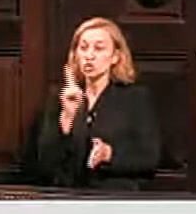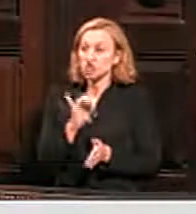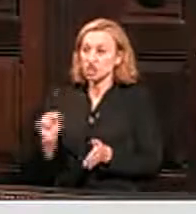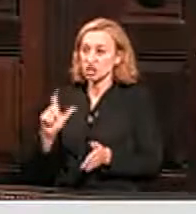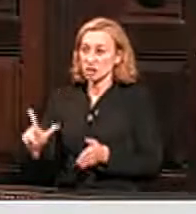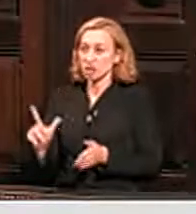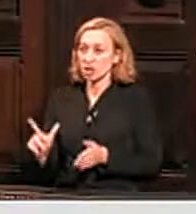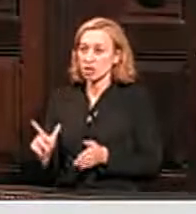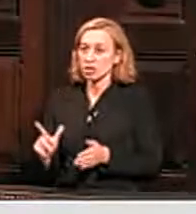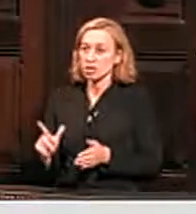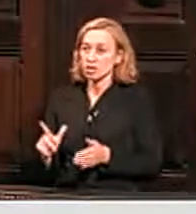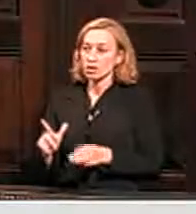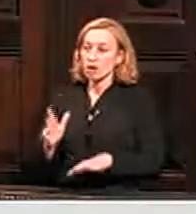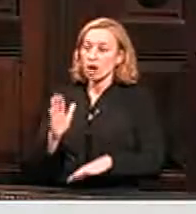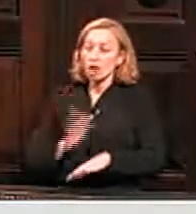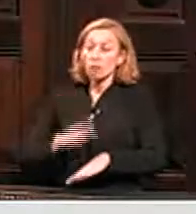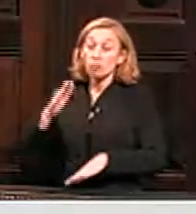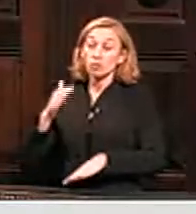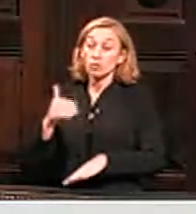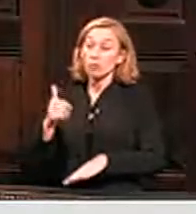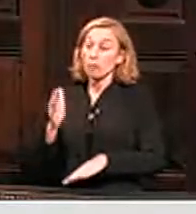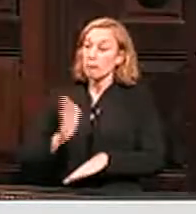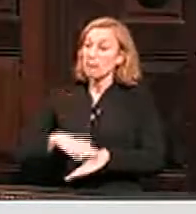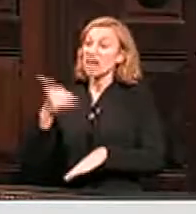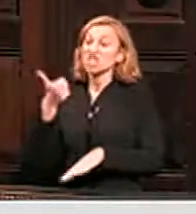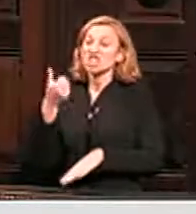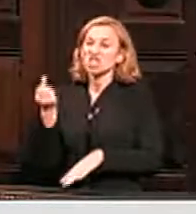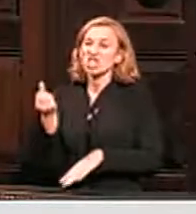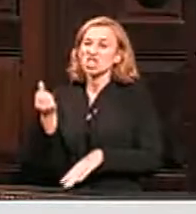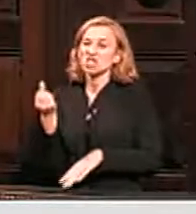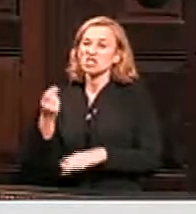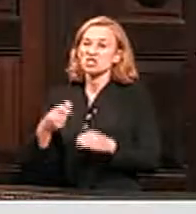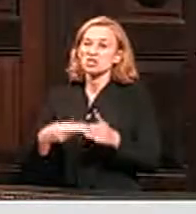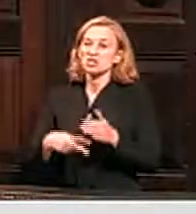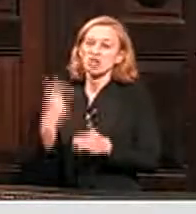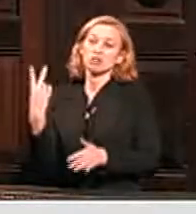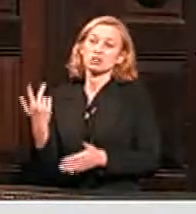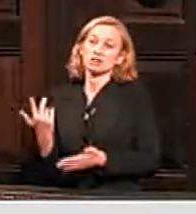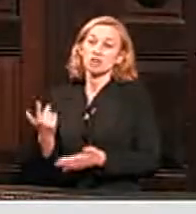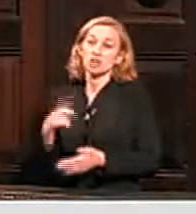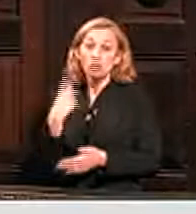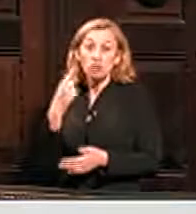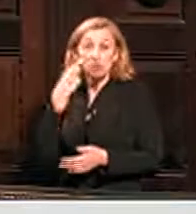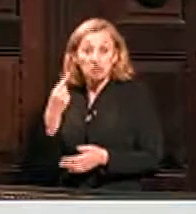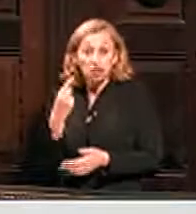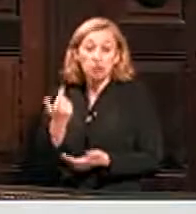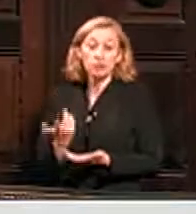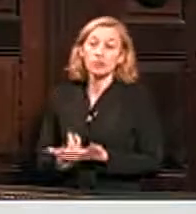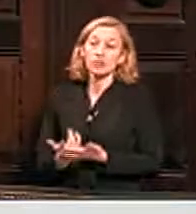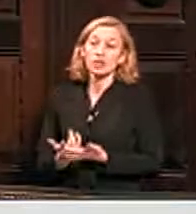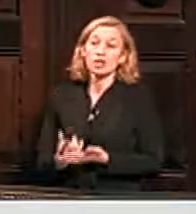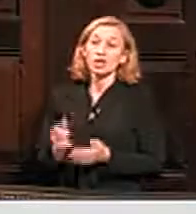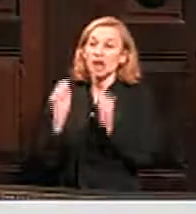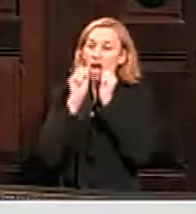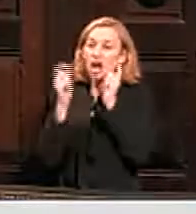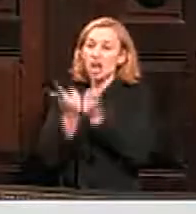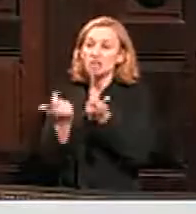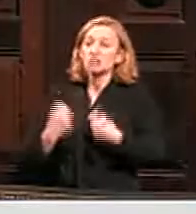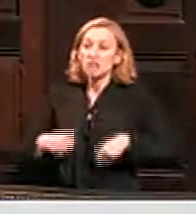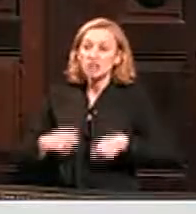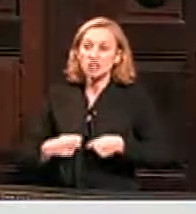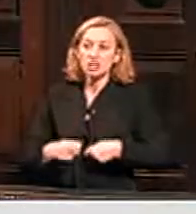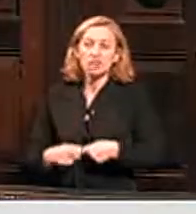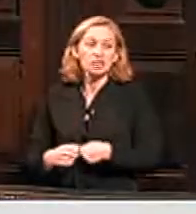aumentasse 216 vezes. Esse é o problema da crise que a gente está enfrentando. Então, essa casa tem que ter